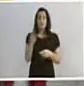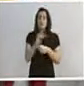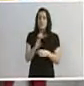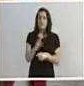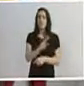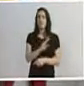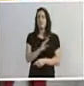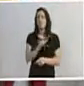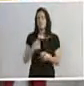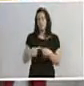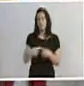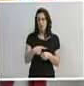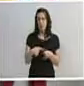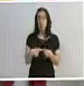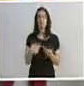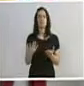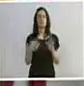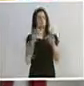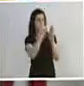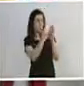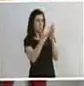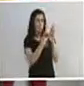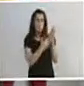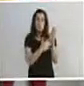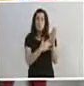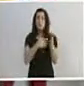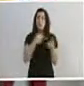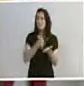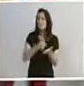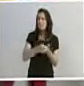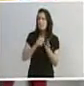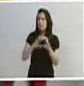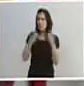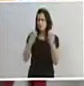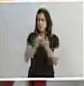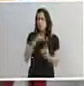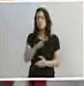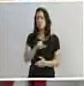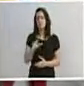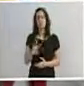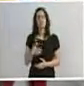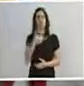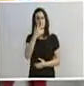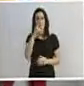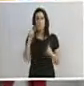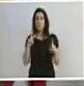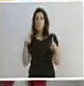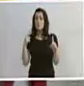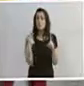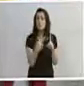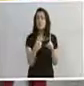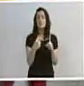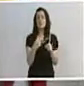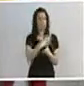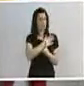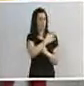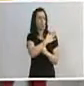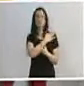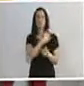suas pautas, as suas batalhas, a sua dedicação pela comunidade blumenauense têm sido reconhecidas pelo prefeito Napoleão,